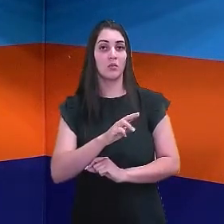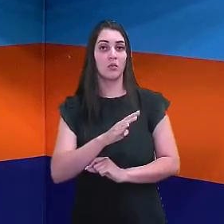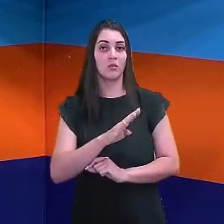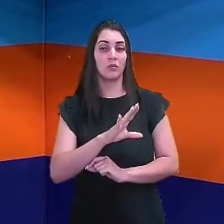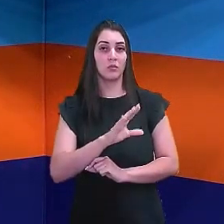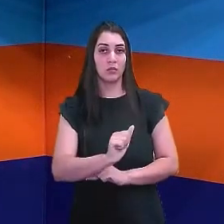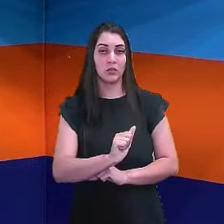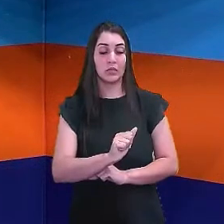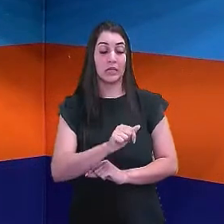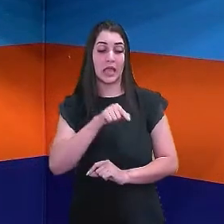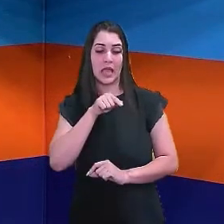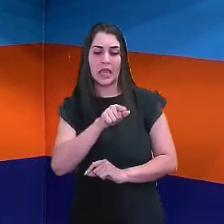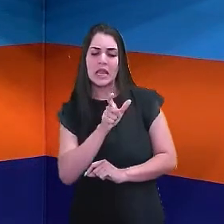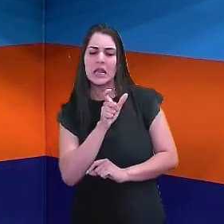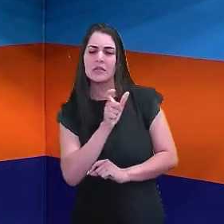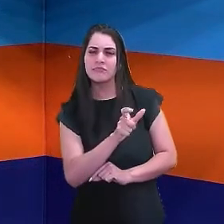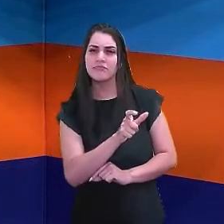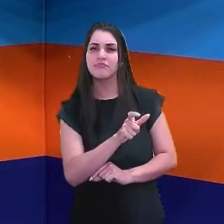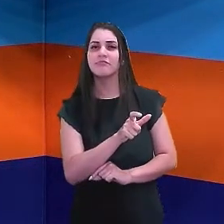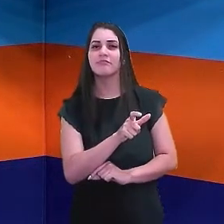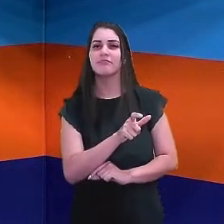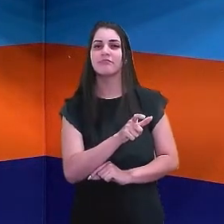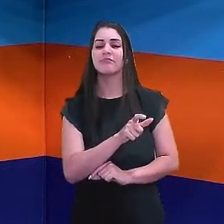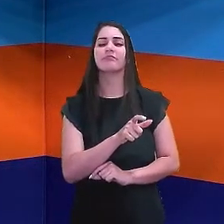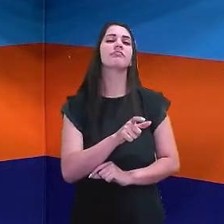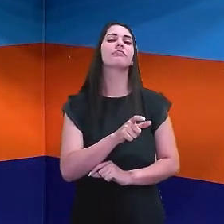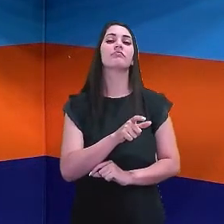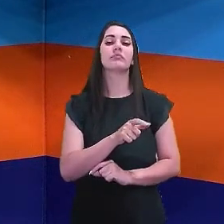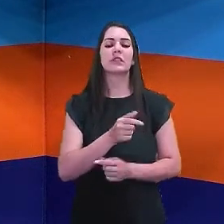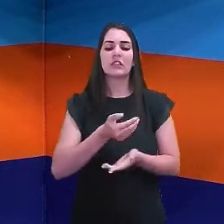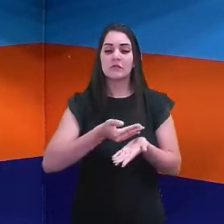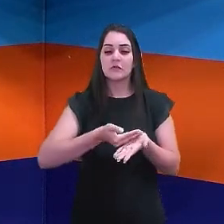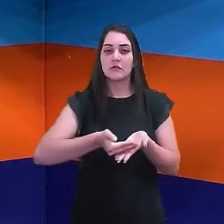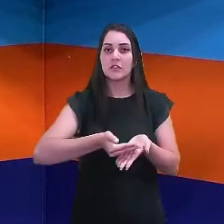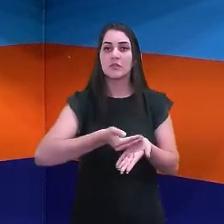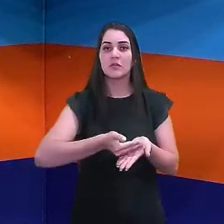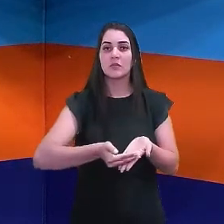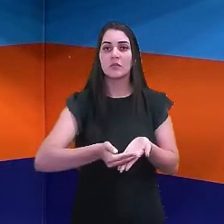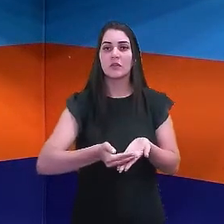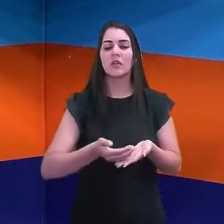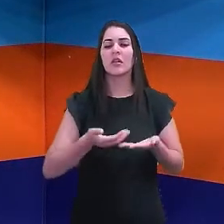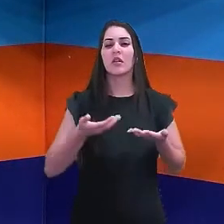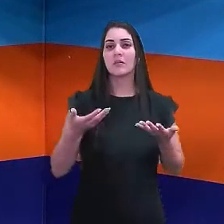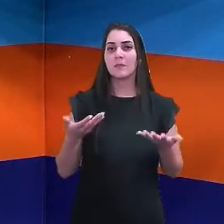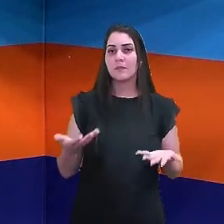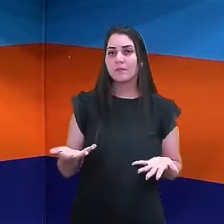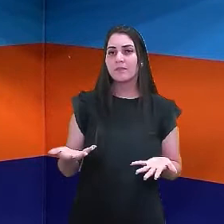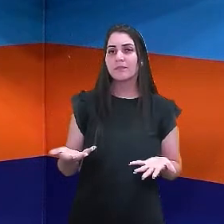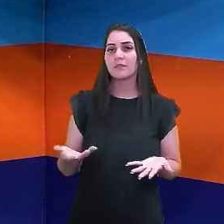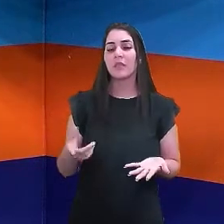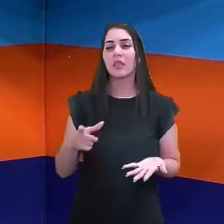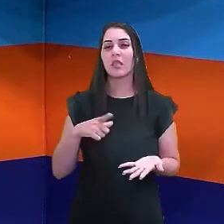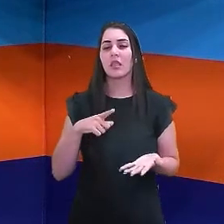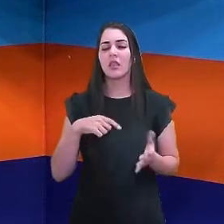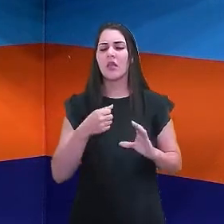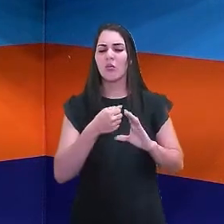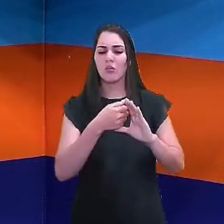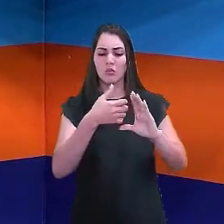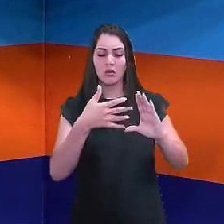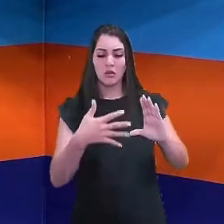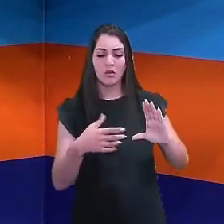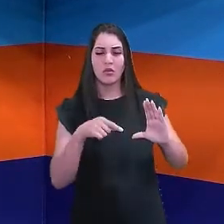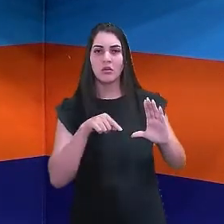essa república que vai se iniciar, ela vai ter uma